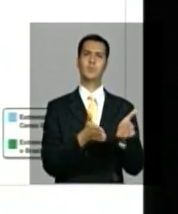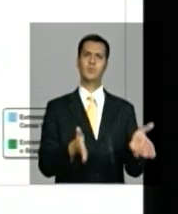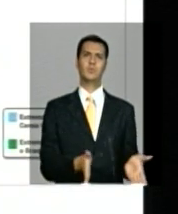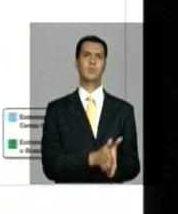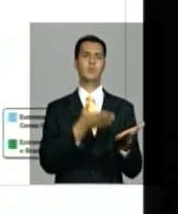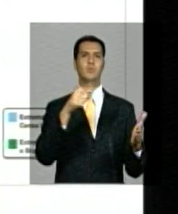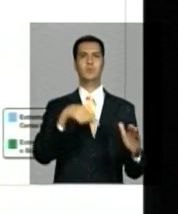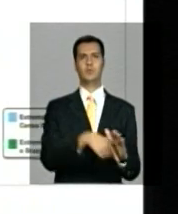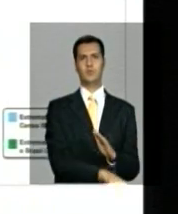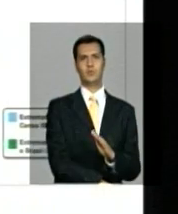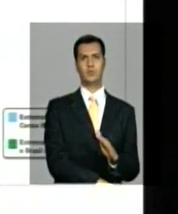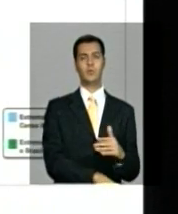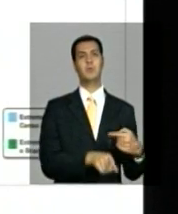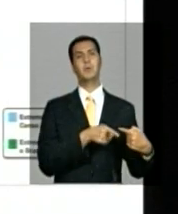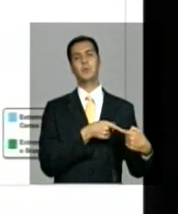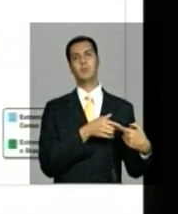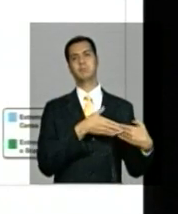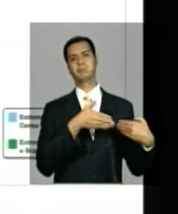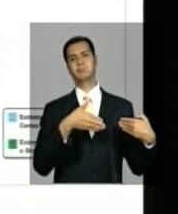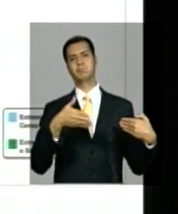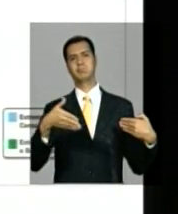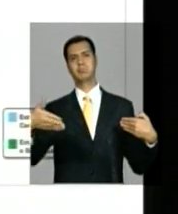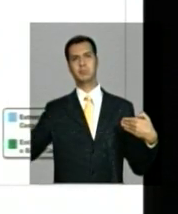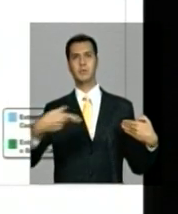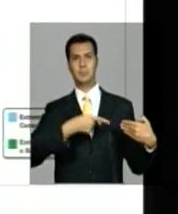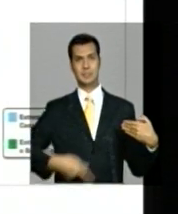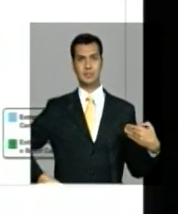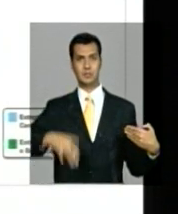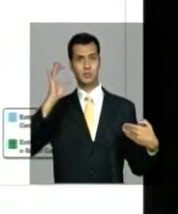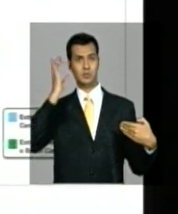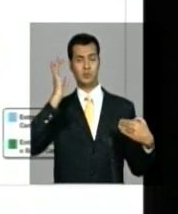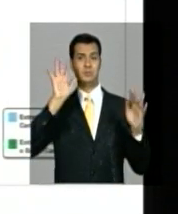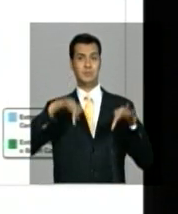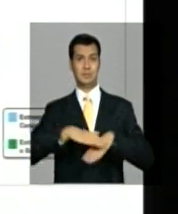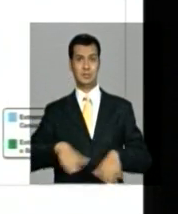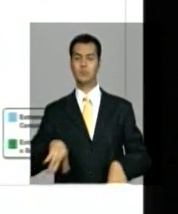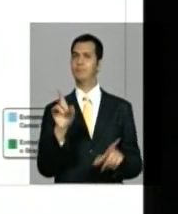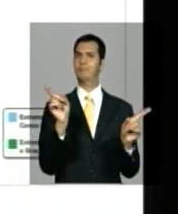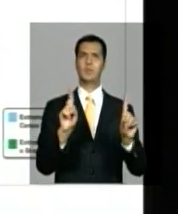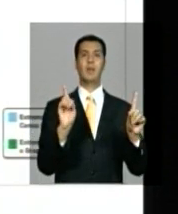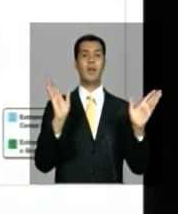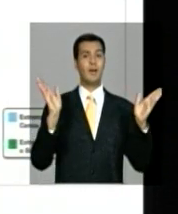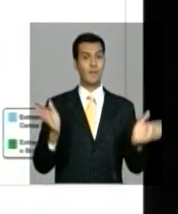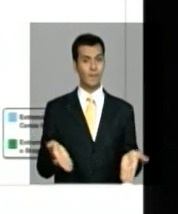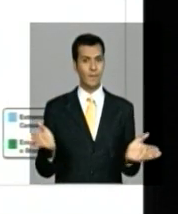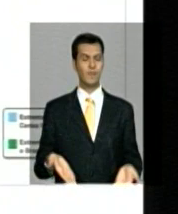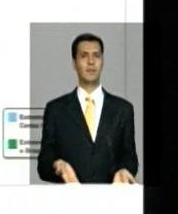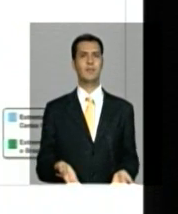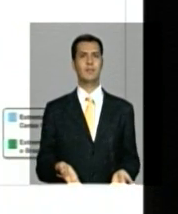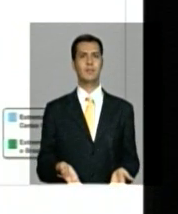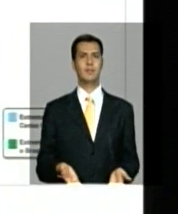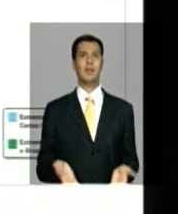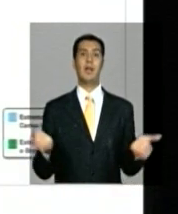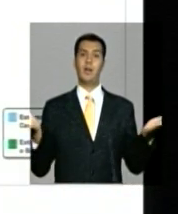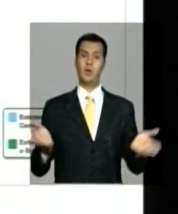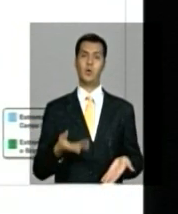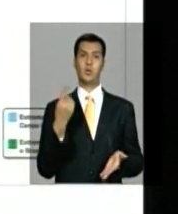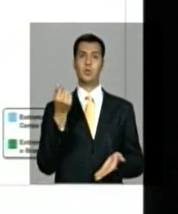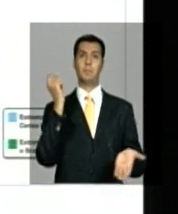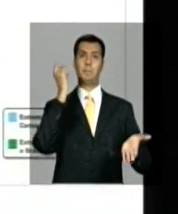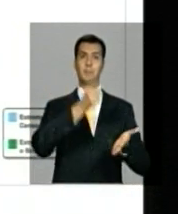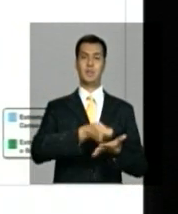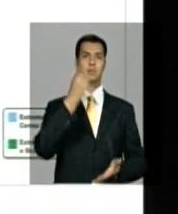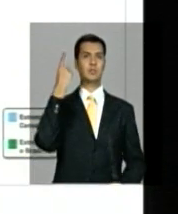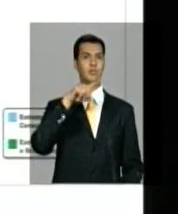pobreza não é ao longo do mandato da presidenta Dilma é imediatamente à medida que a gente comece a pagar agora no dia